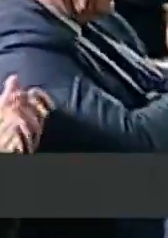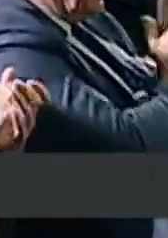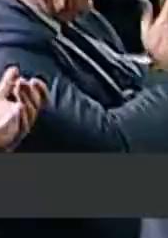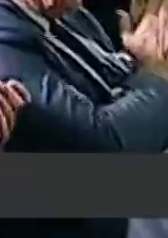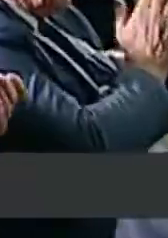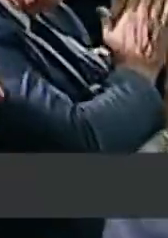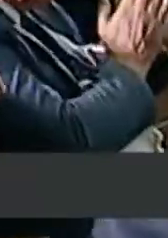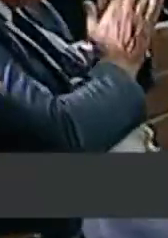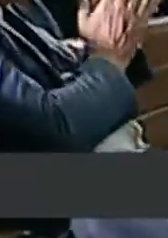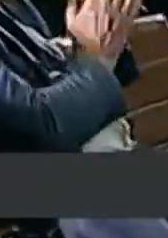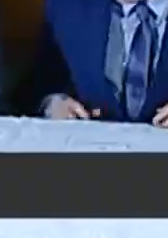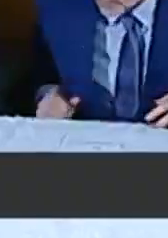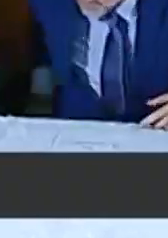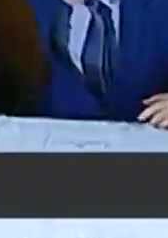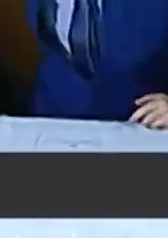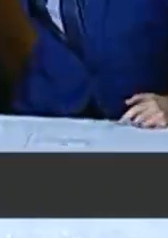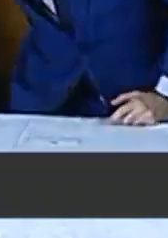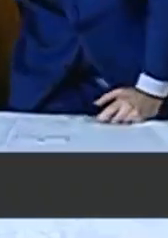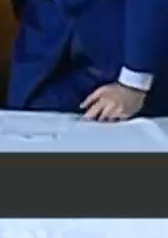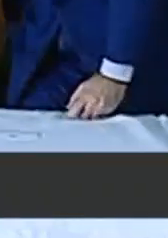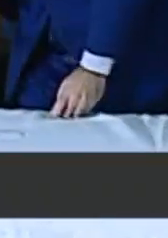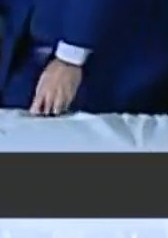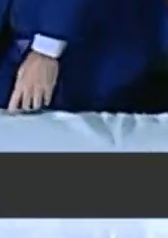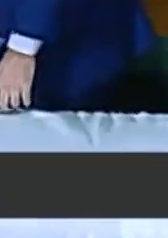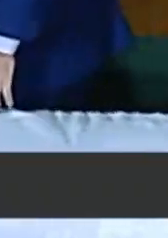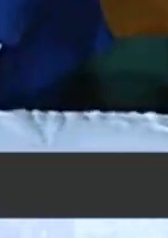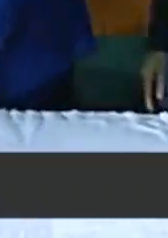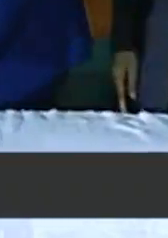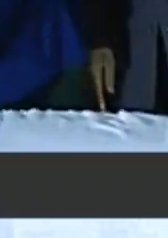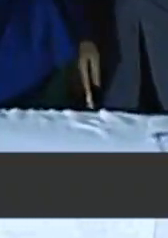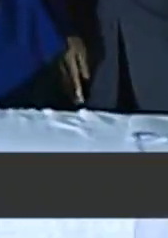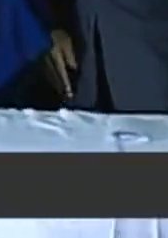está encerrada esta cerimônia